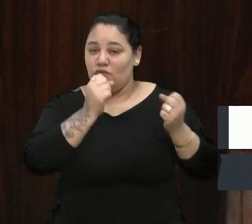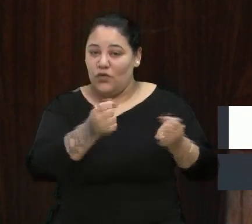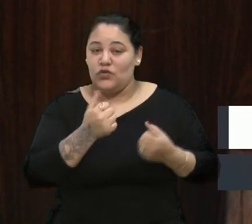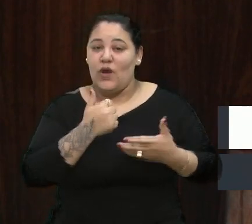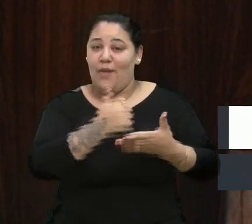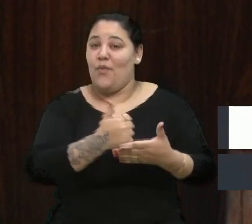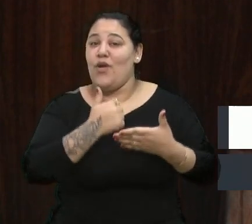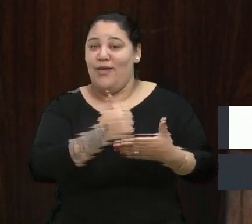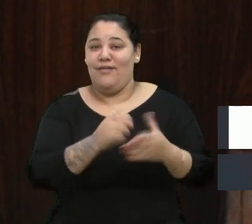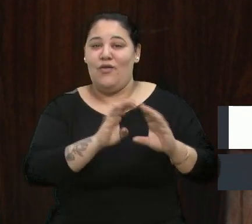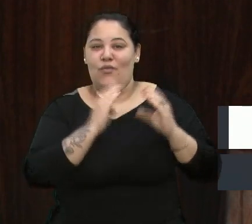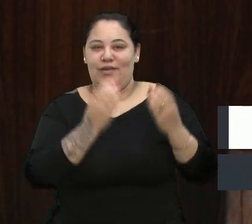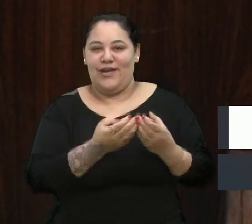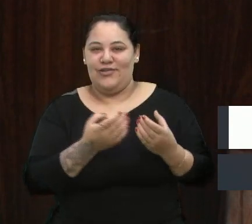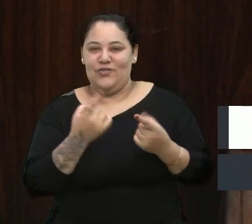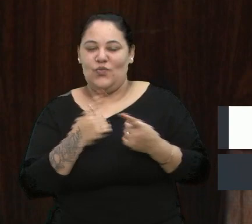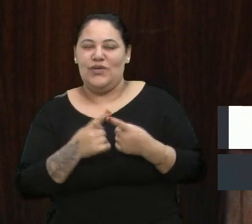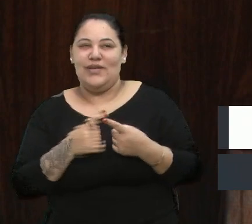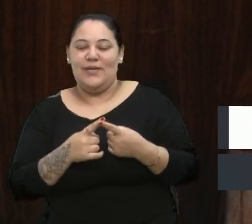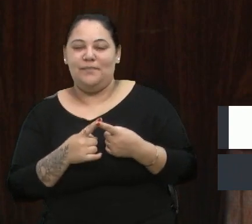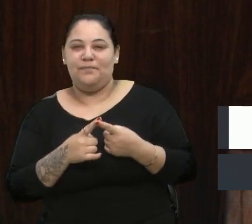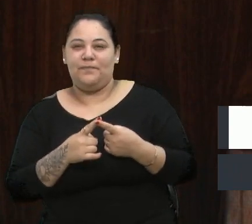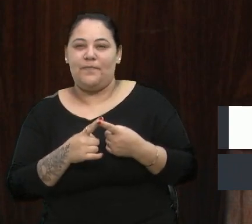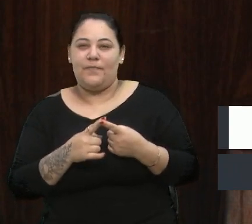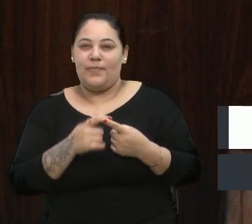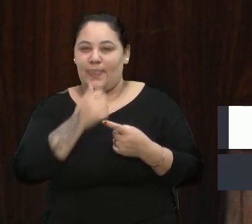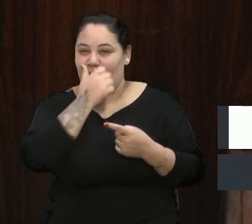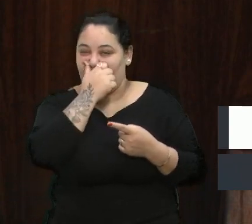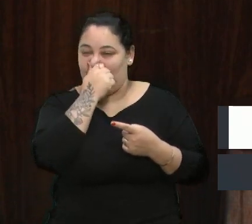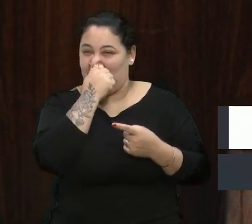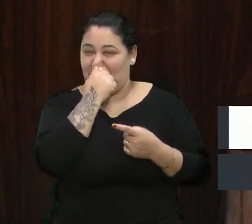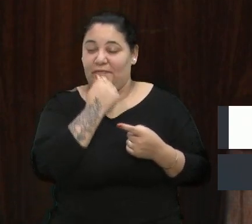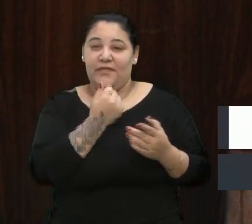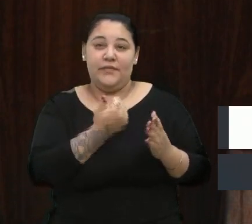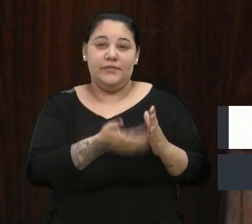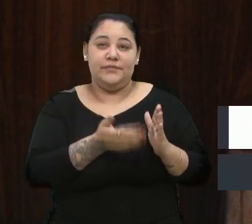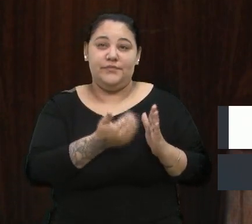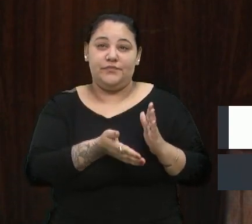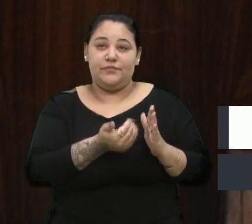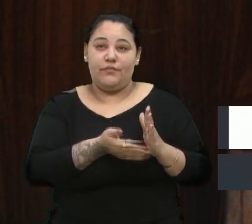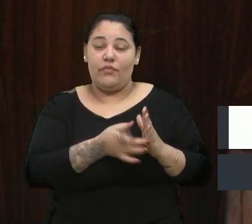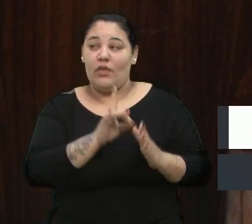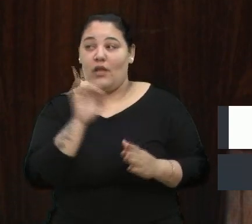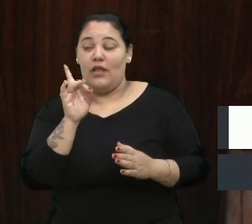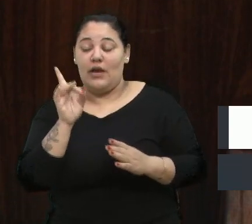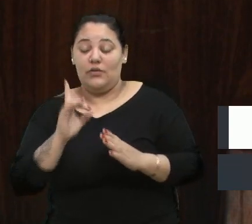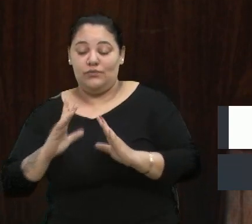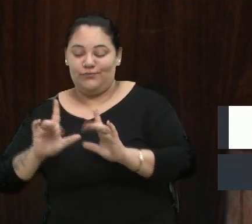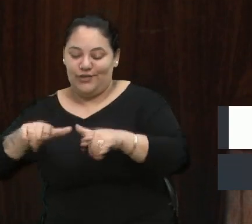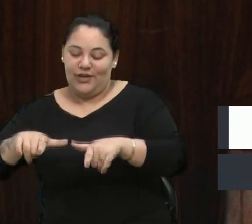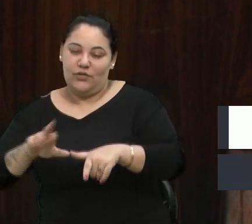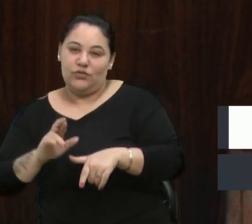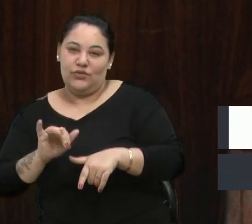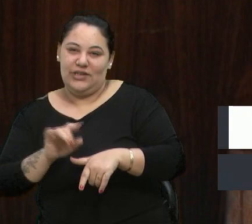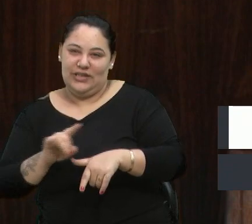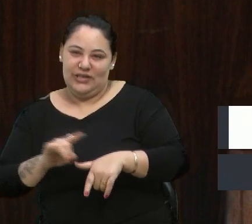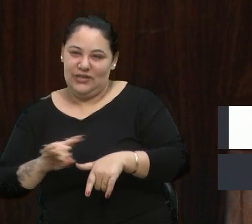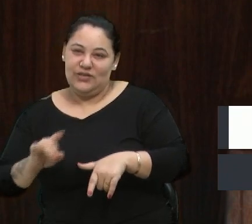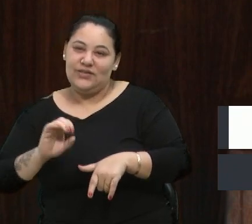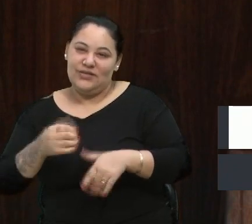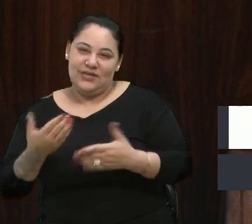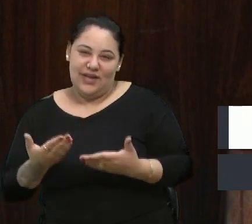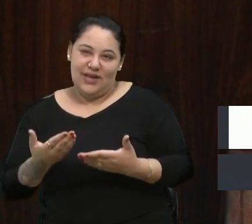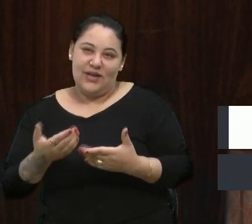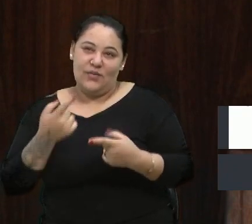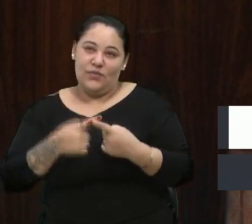comunidades. Porque não parece foi perdido aquele lá no Risso, né? Mas porque ainda a